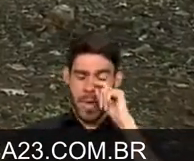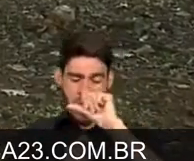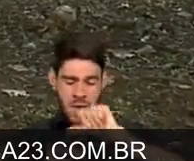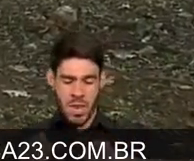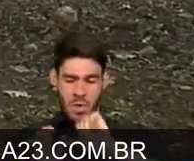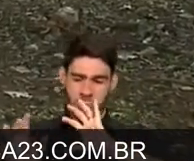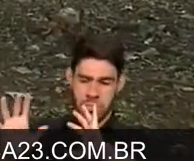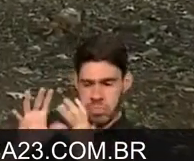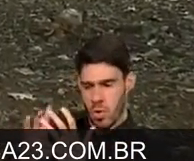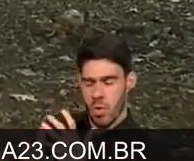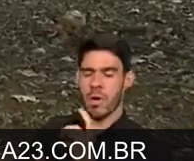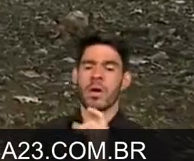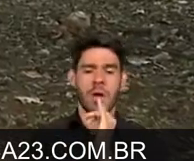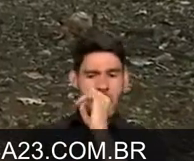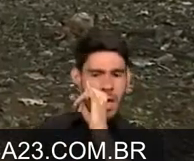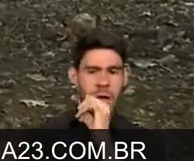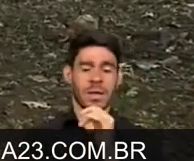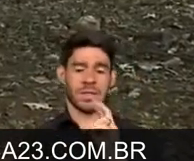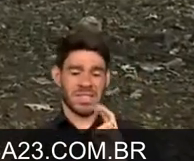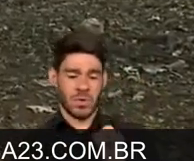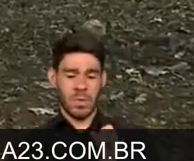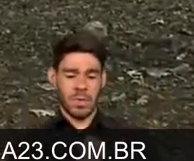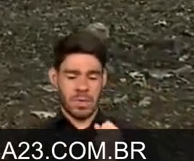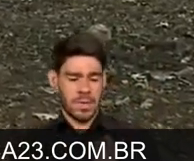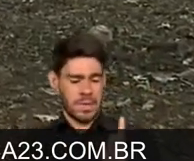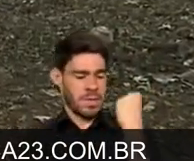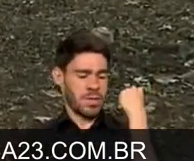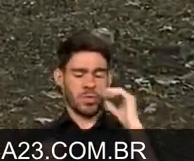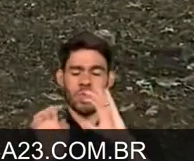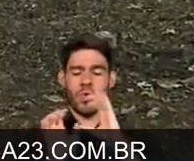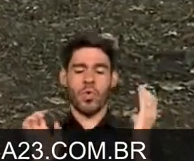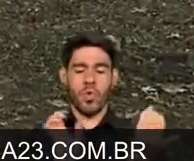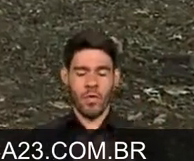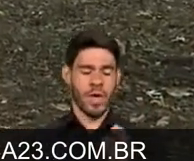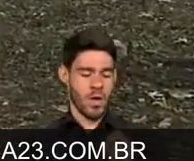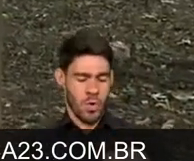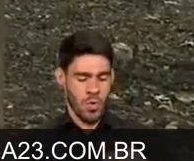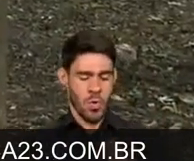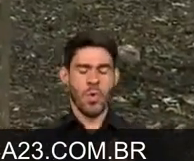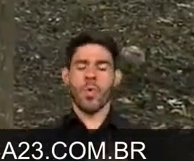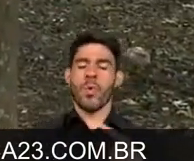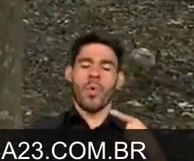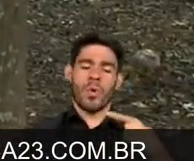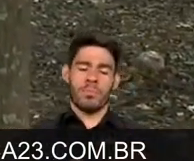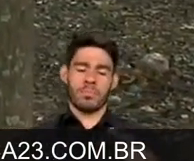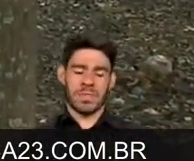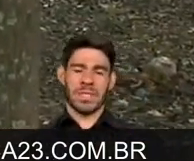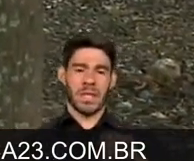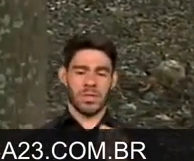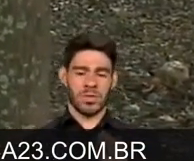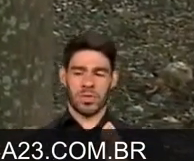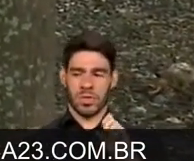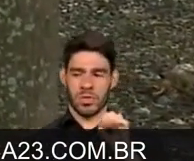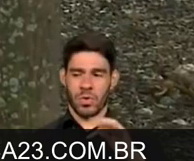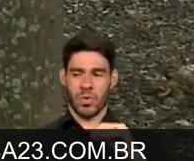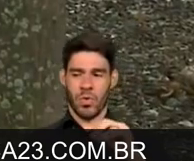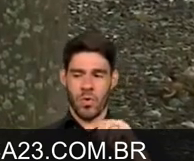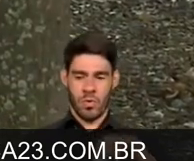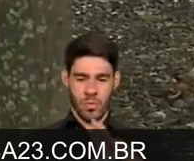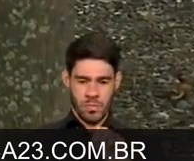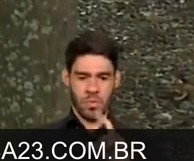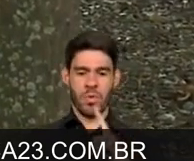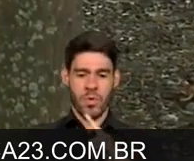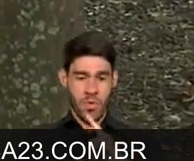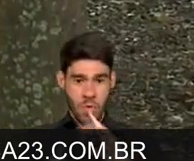mudanças climáticas foi dado há 50 anos na Conferência da ONU em Estocolmo. Hoje, o aquecimento global já é